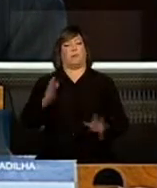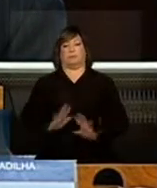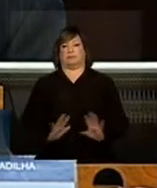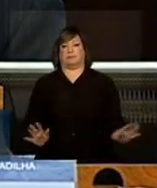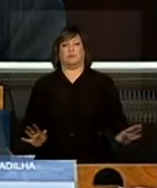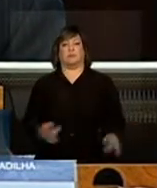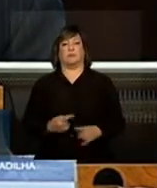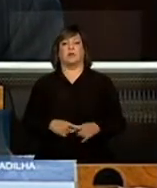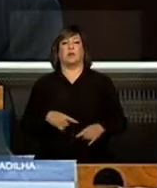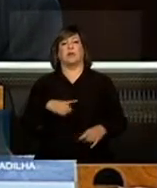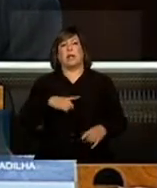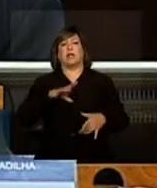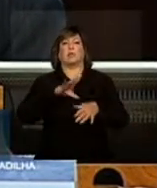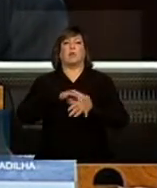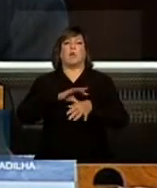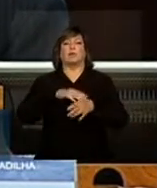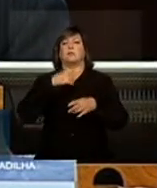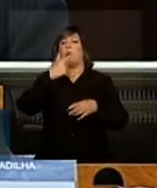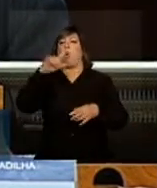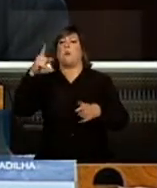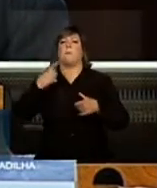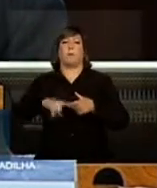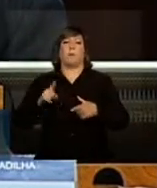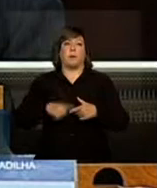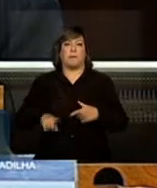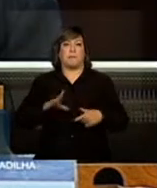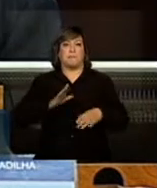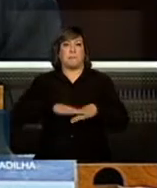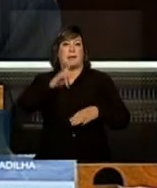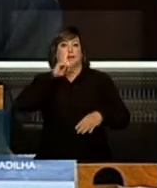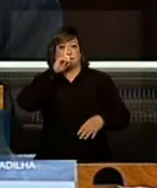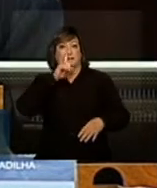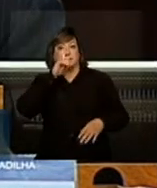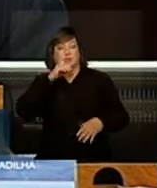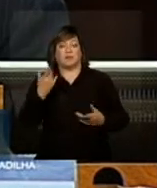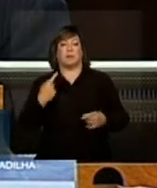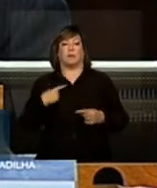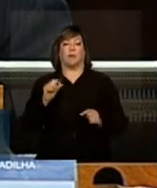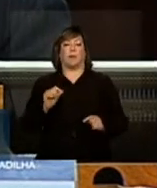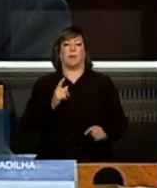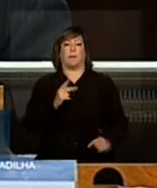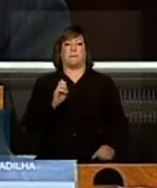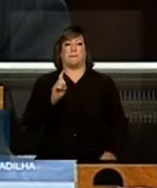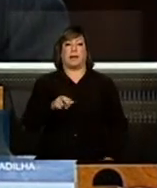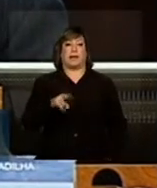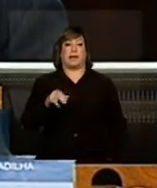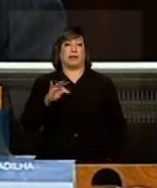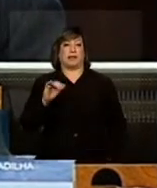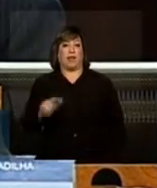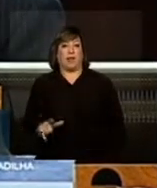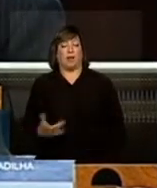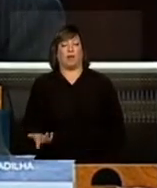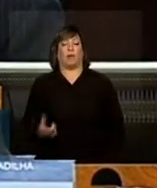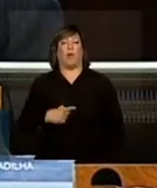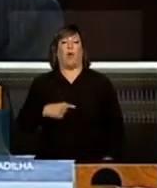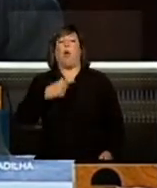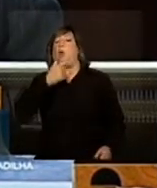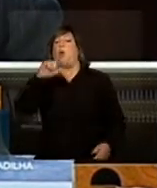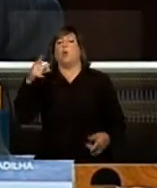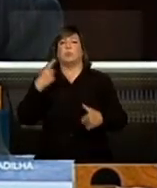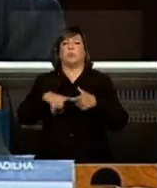Elas morrem de doenças mais complexas, onde a qualidade do pré-natal, onde enfrentar